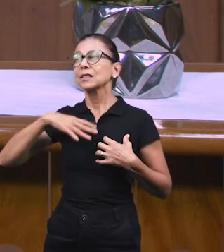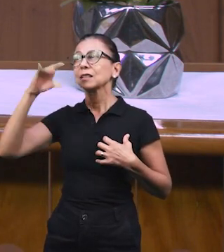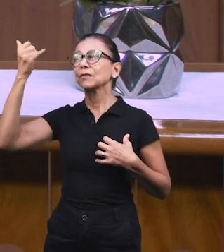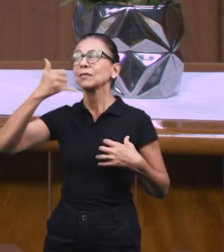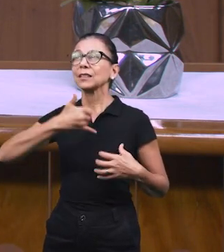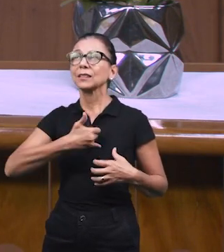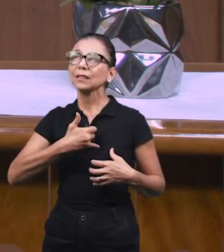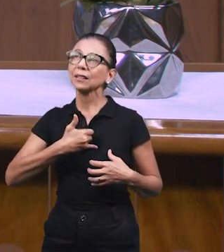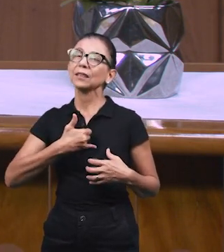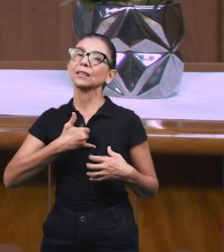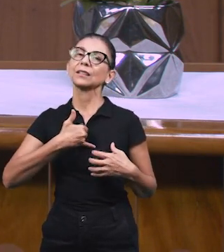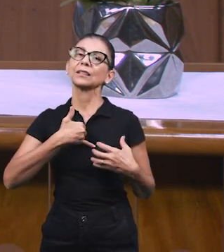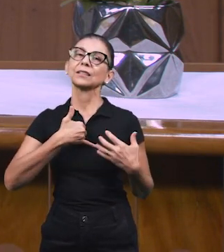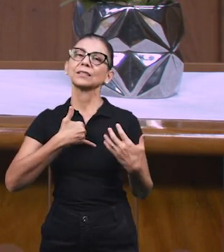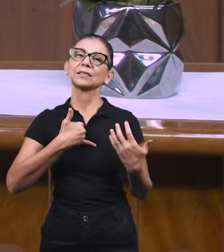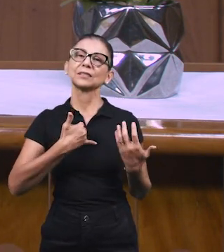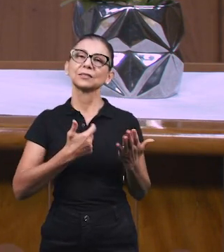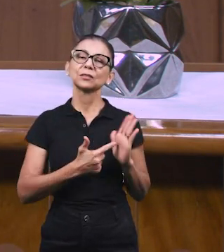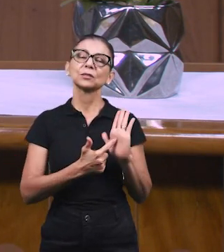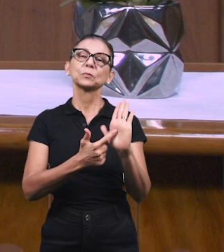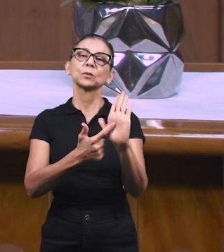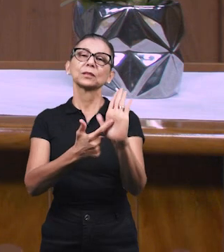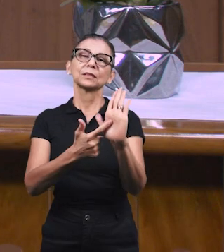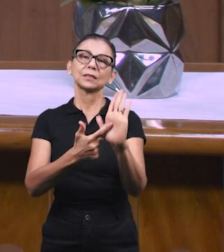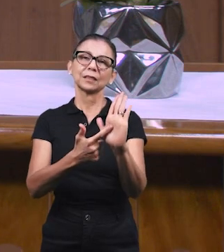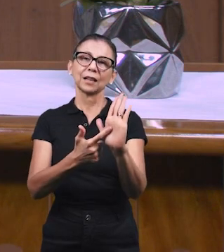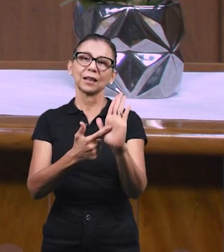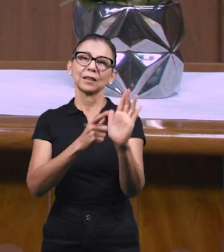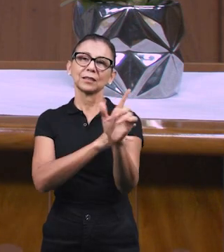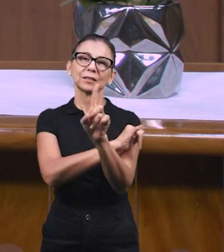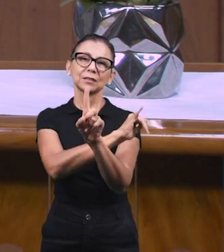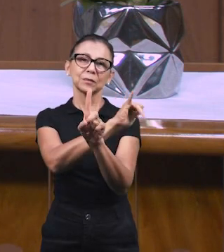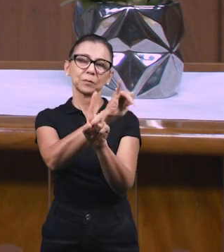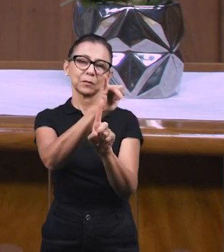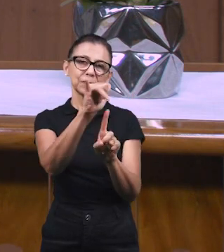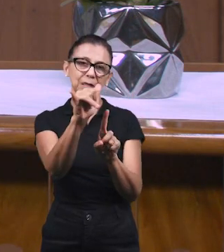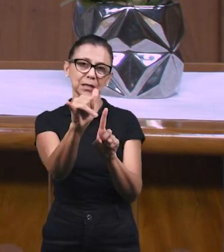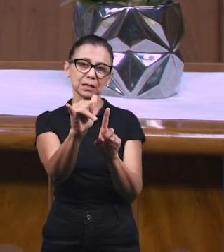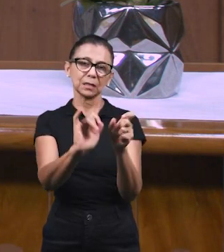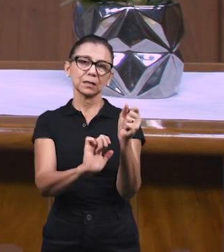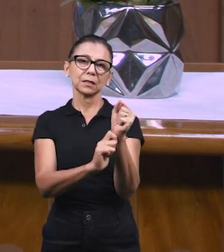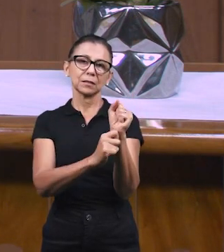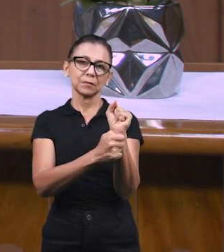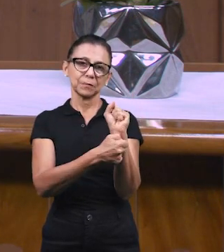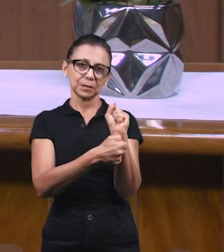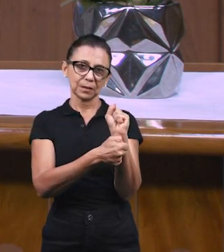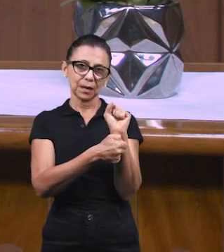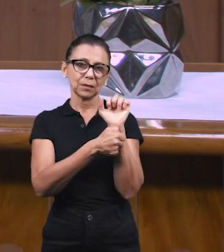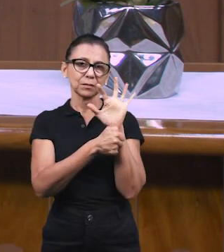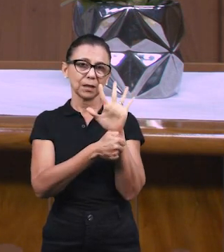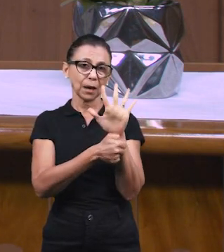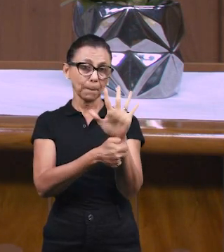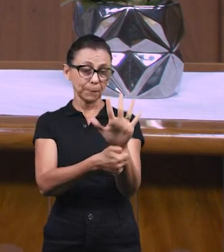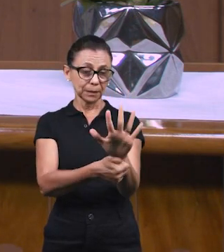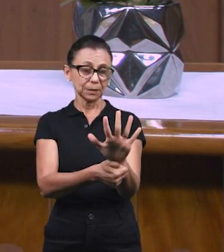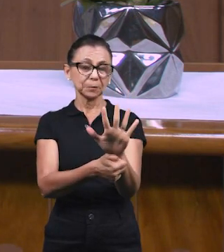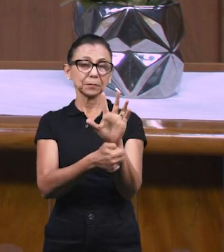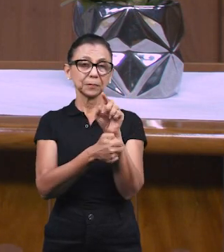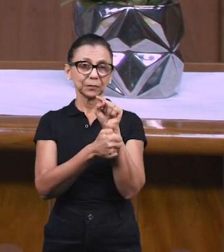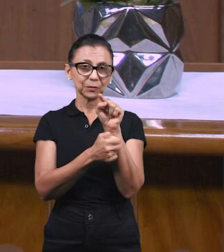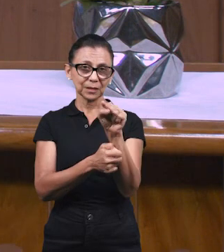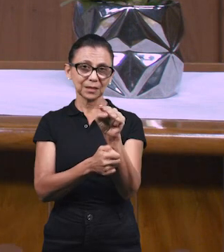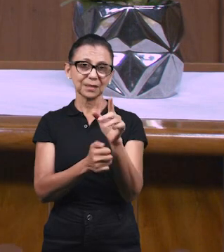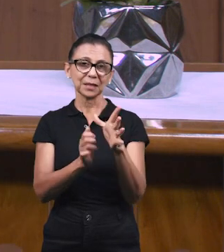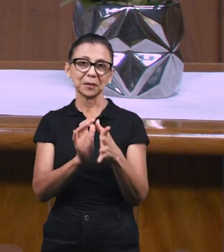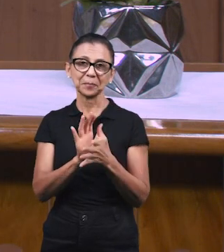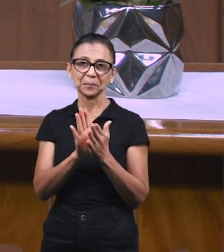quer falar, que Ele quer nos dar conhecimento das profecias, dos mistérios, dos segredos